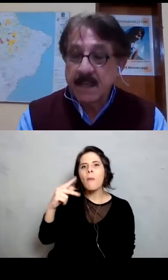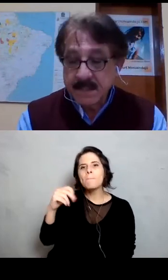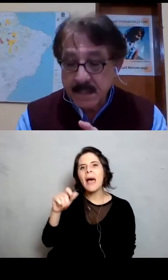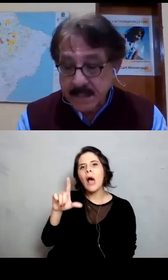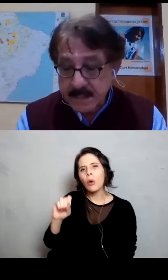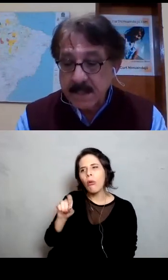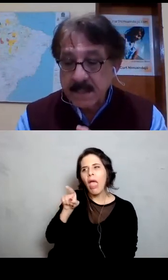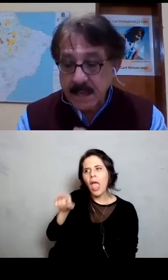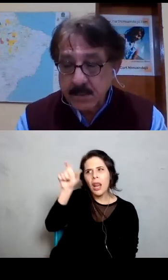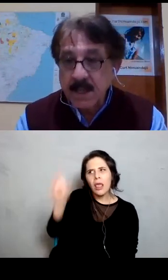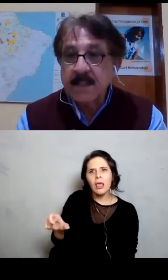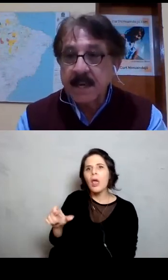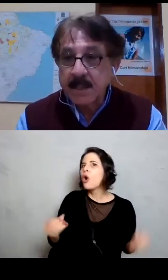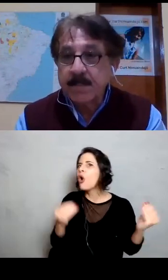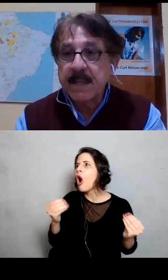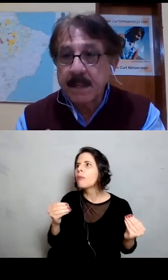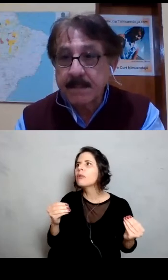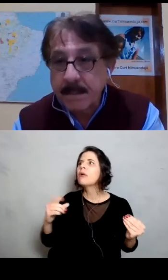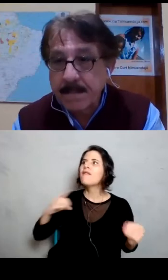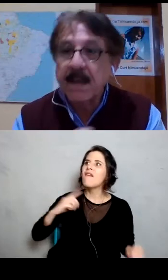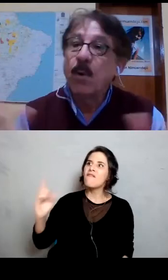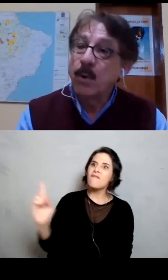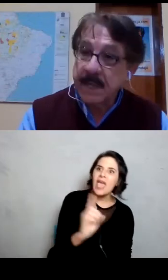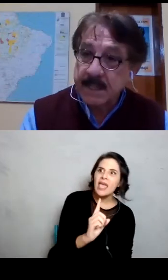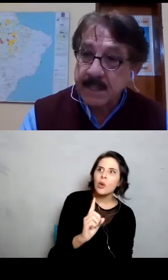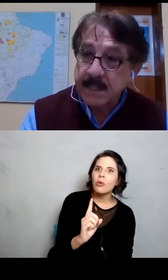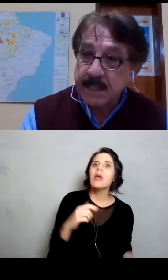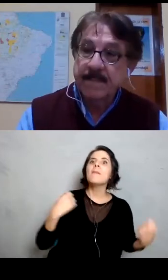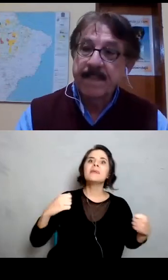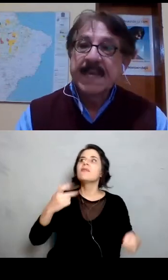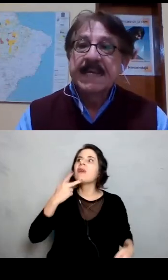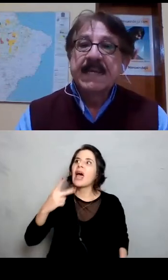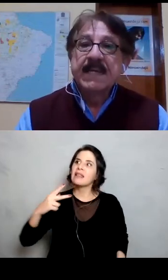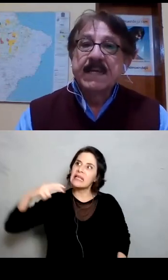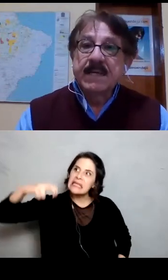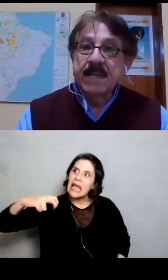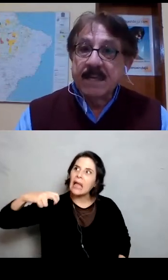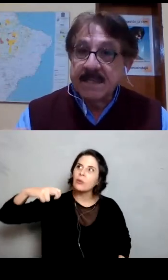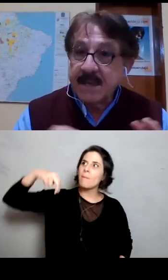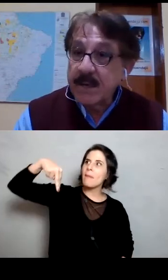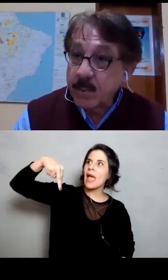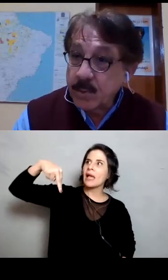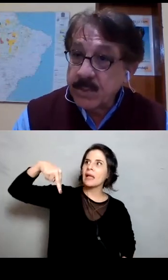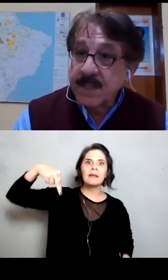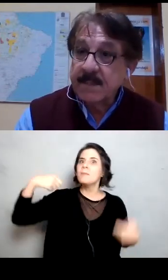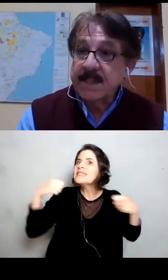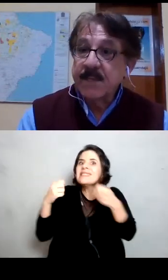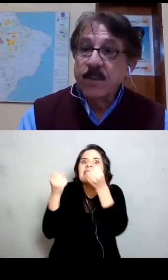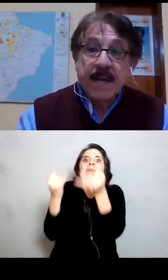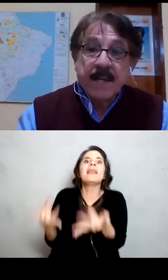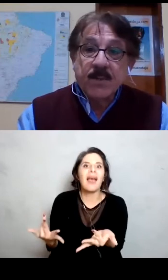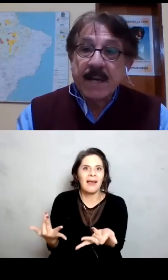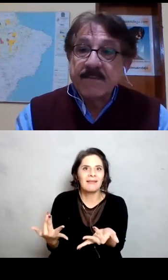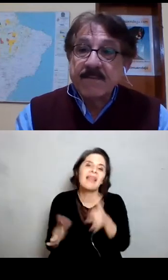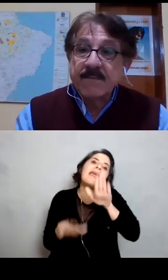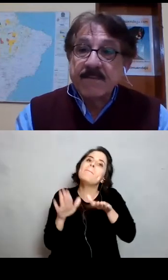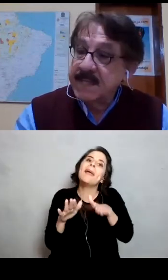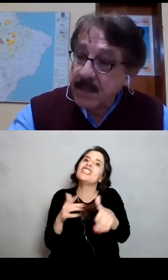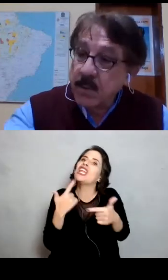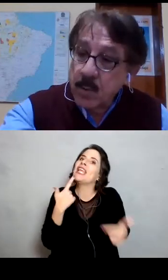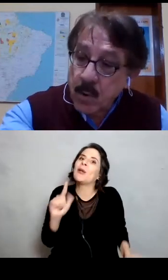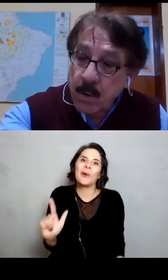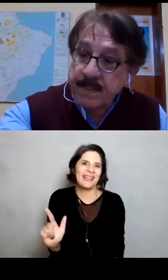frase se ele está sentado, deitado, parado, ou nada disso. São recursos que a língua tem. Não é que